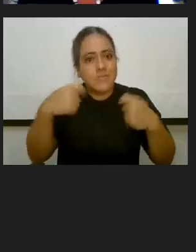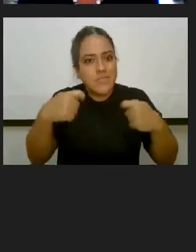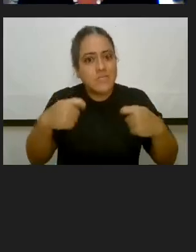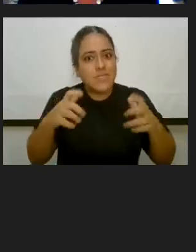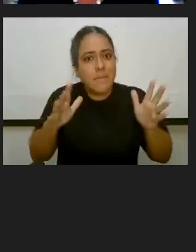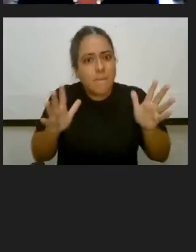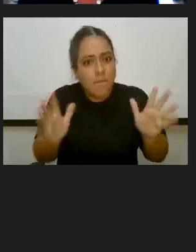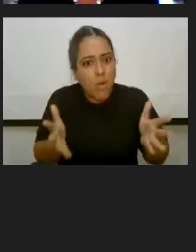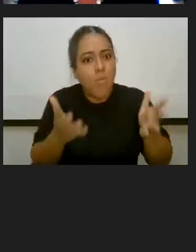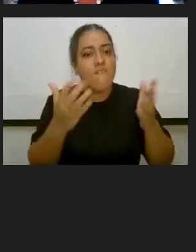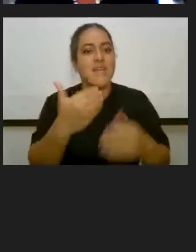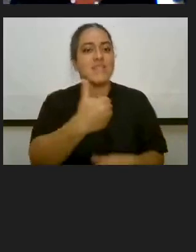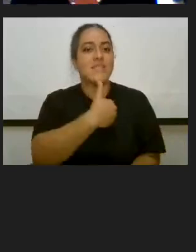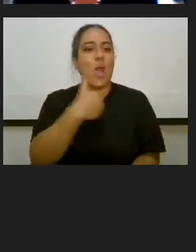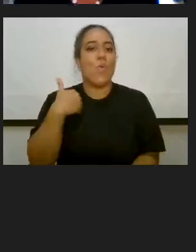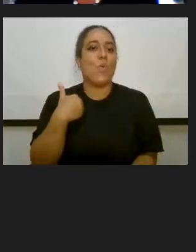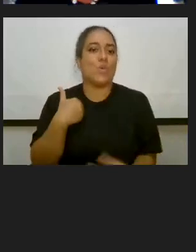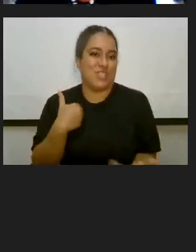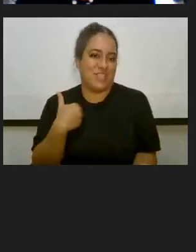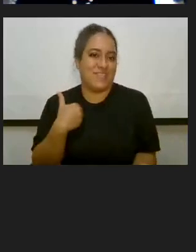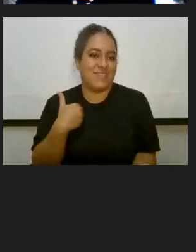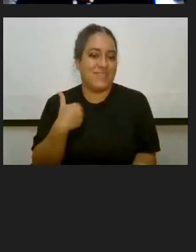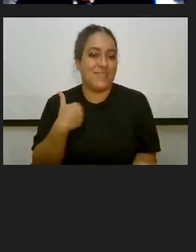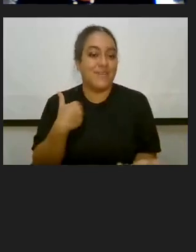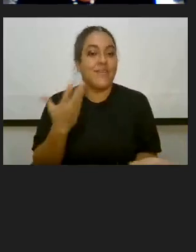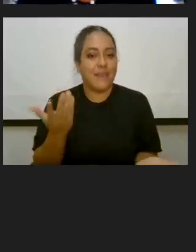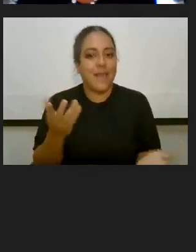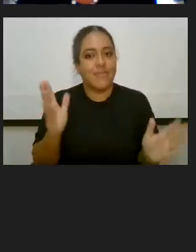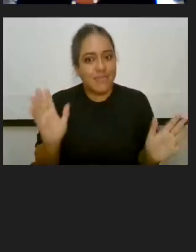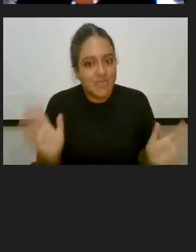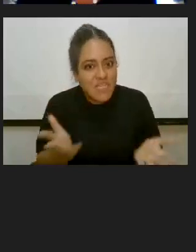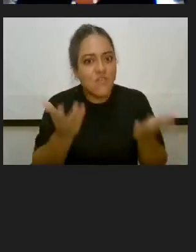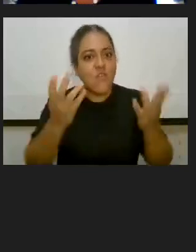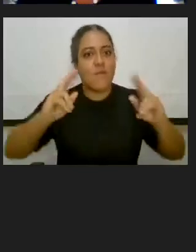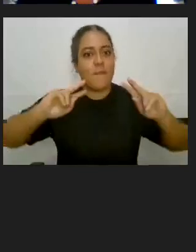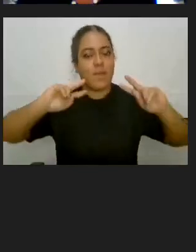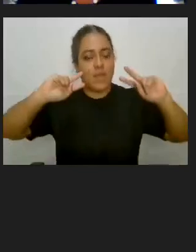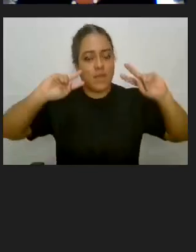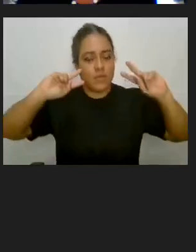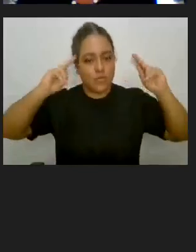saúde mental, porque promove o desenvolvimento humano?